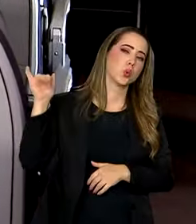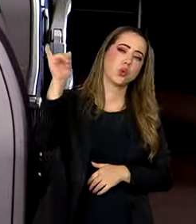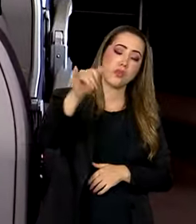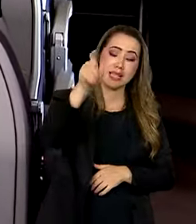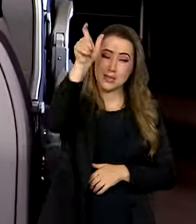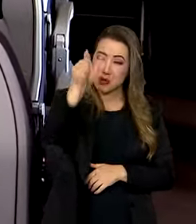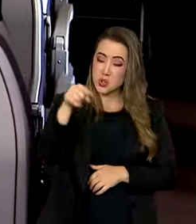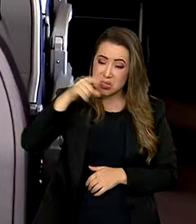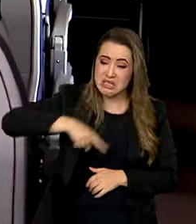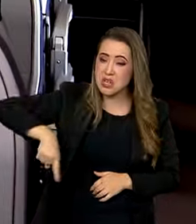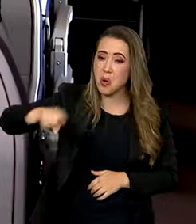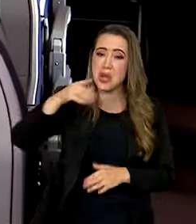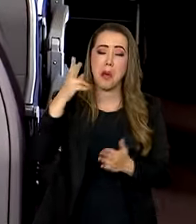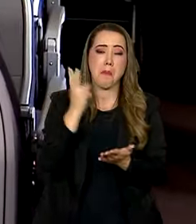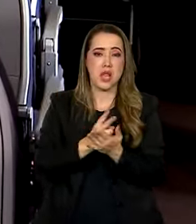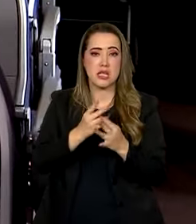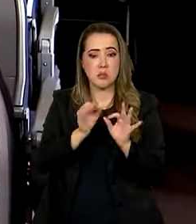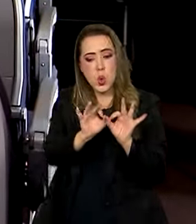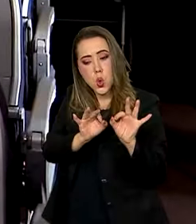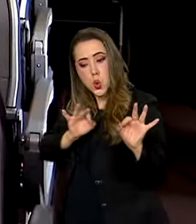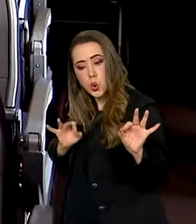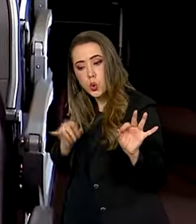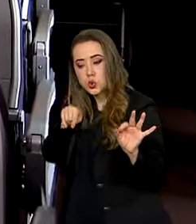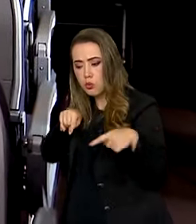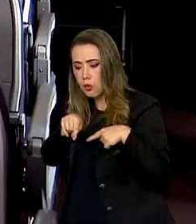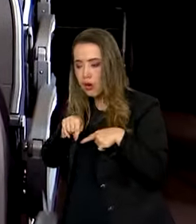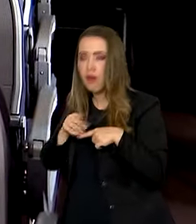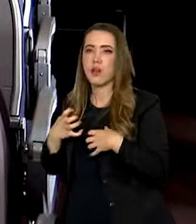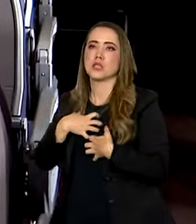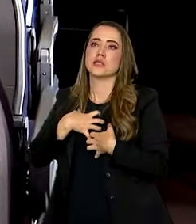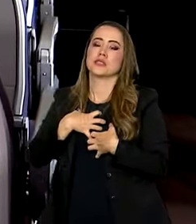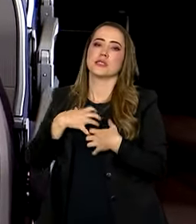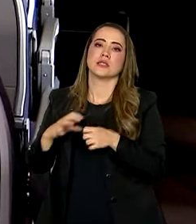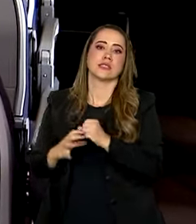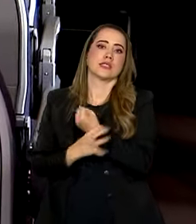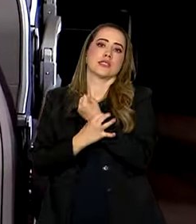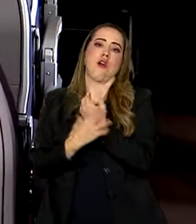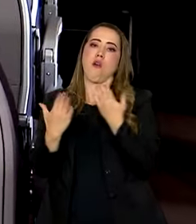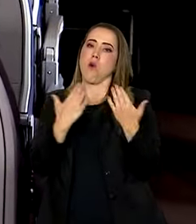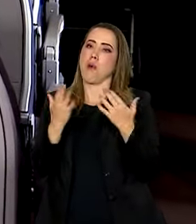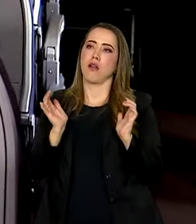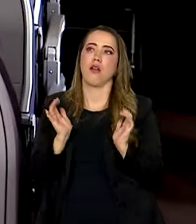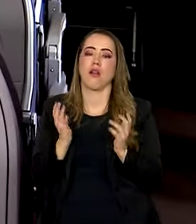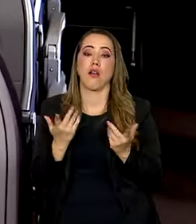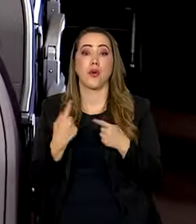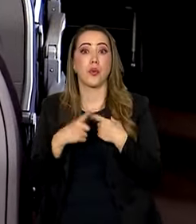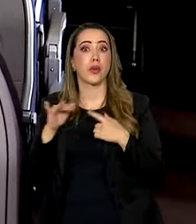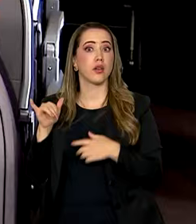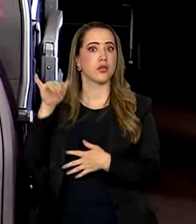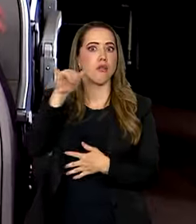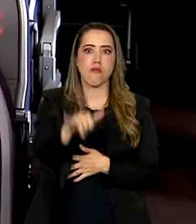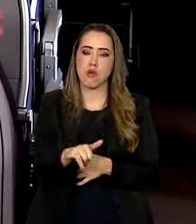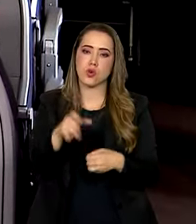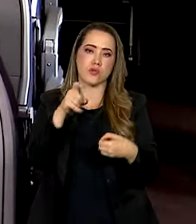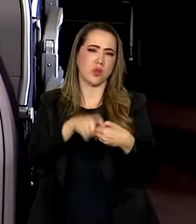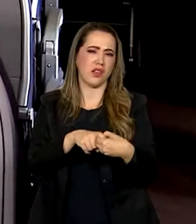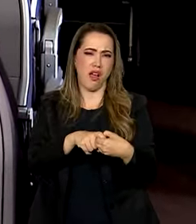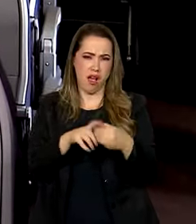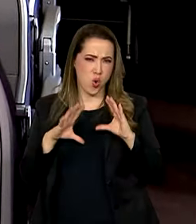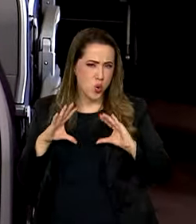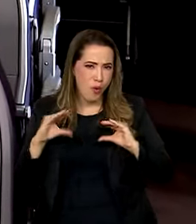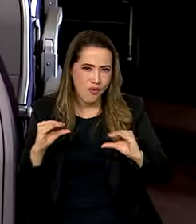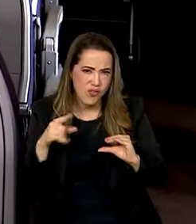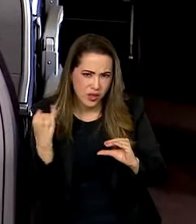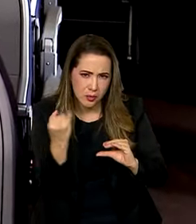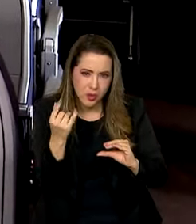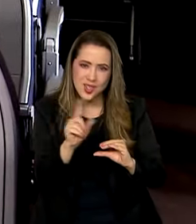estiver aqui, mesmo no finalzinho, vai se sentir na primeira classe. Porque num voo como esse, o que vale não é o conforto, é